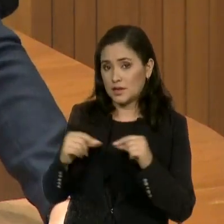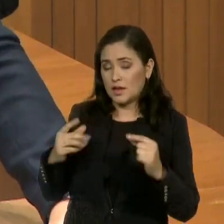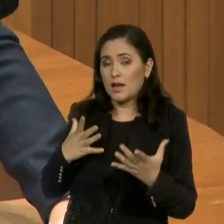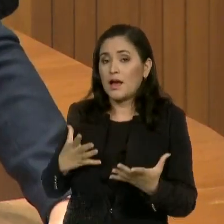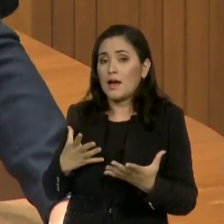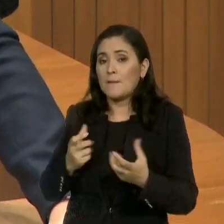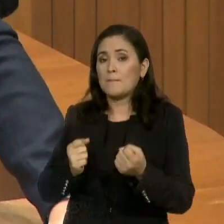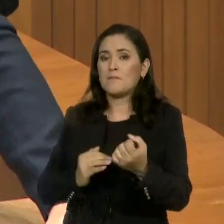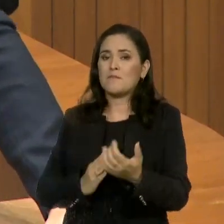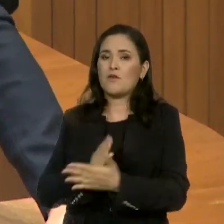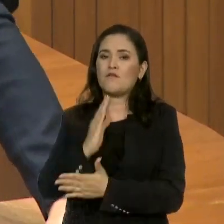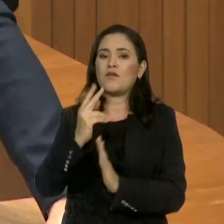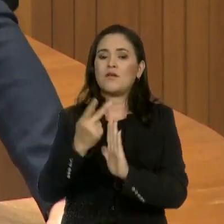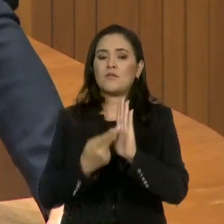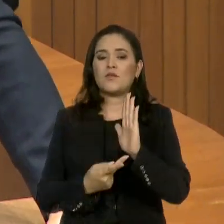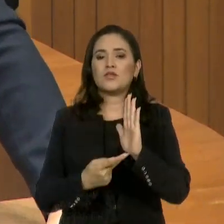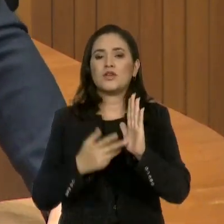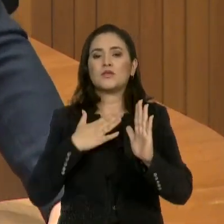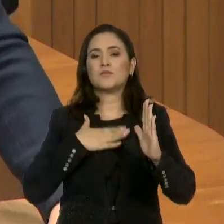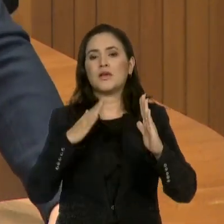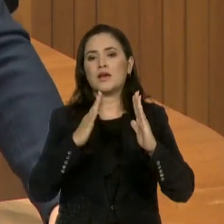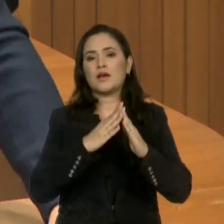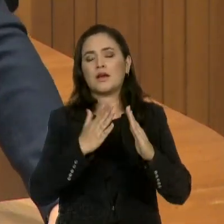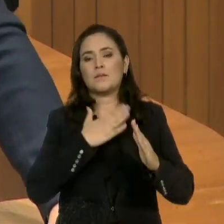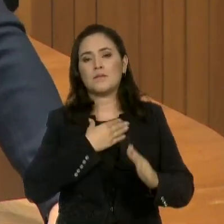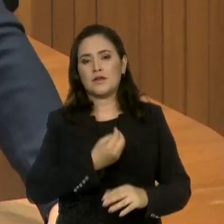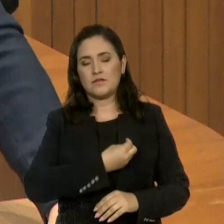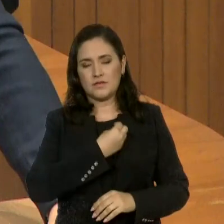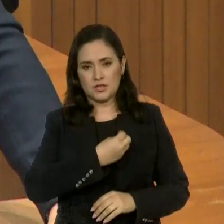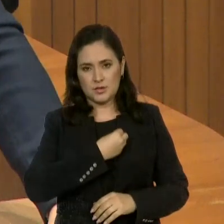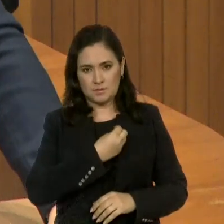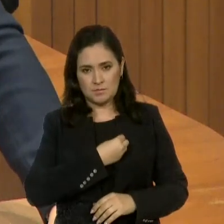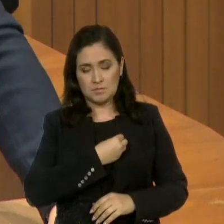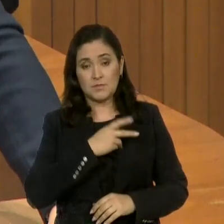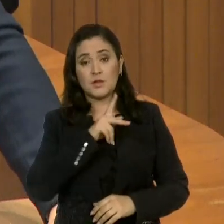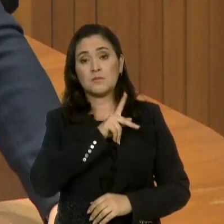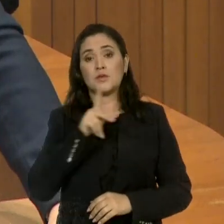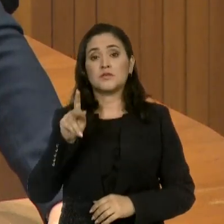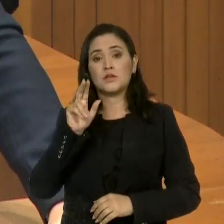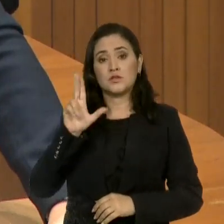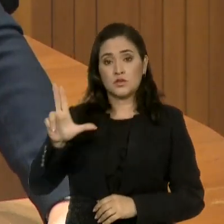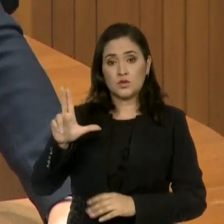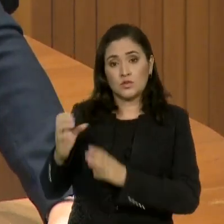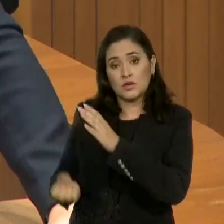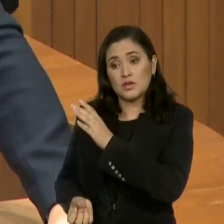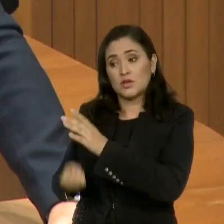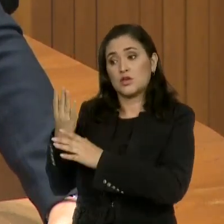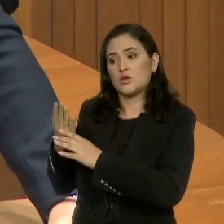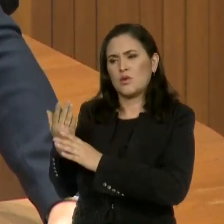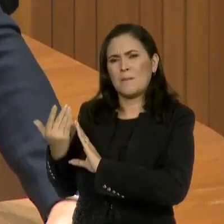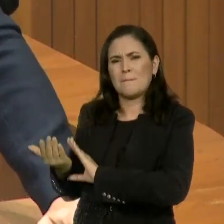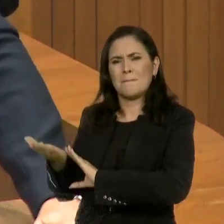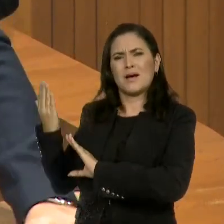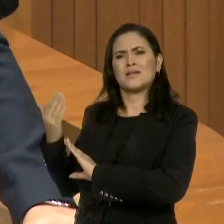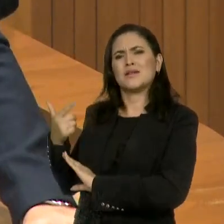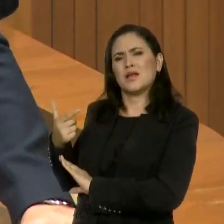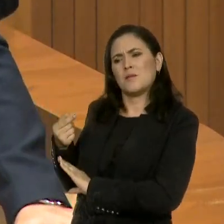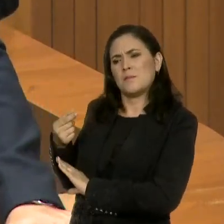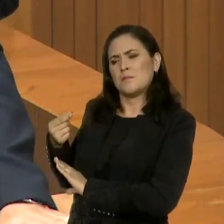em 2009 pelo nosso presidente Lula, e que hoje é o maior